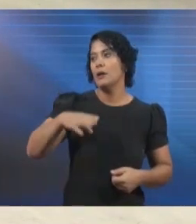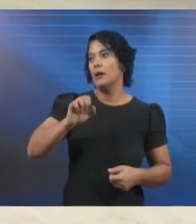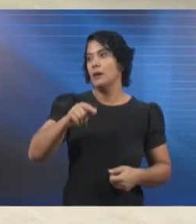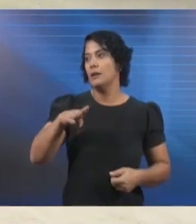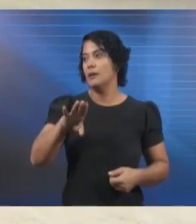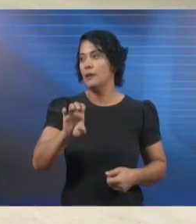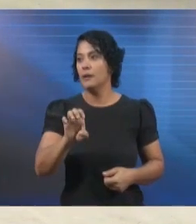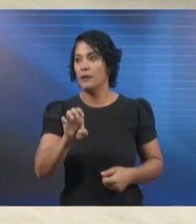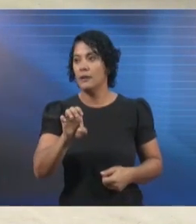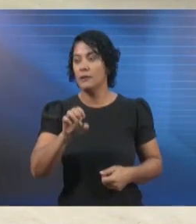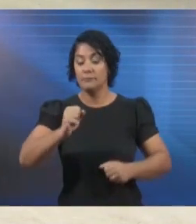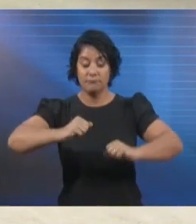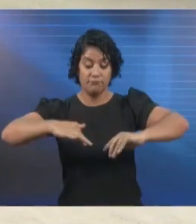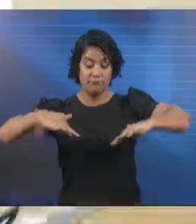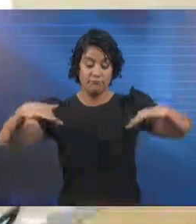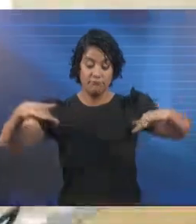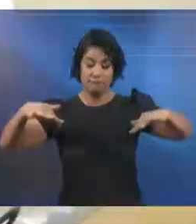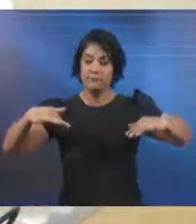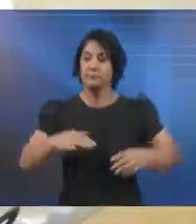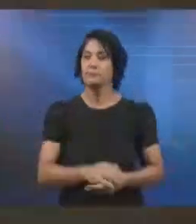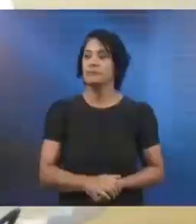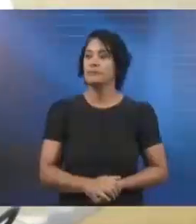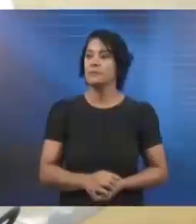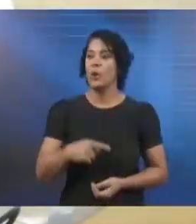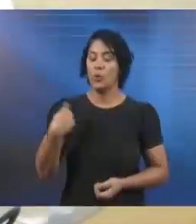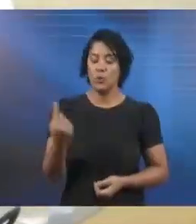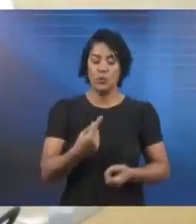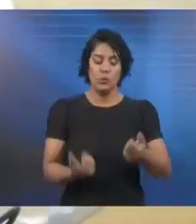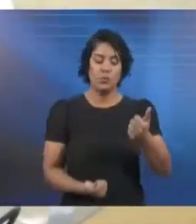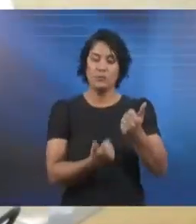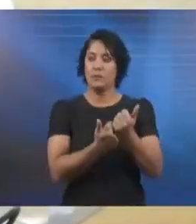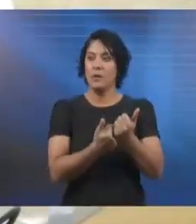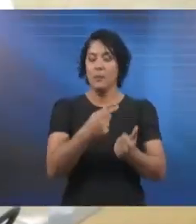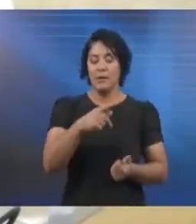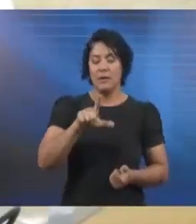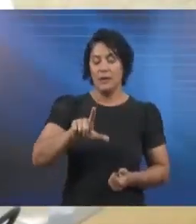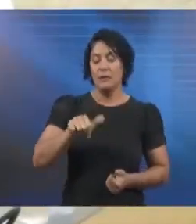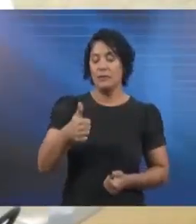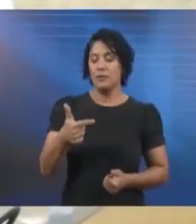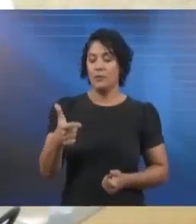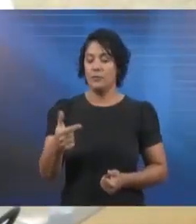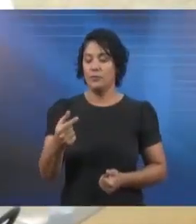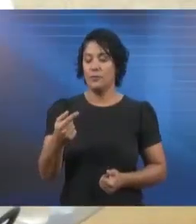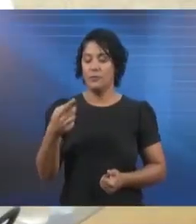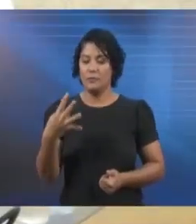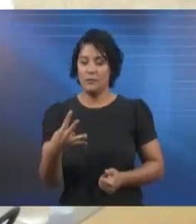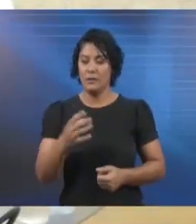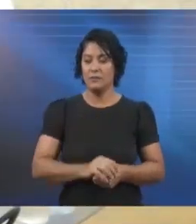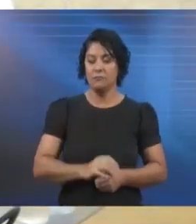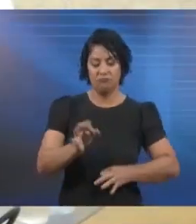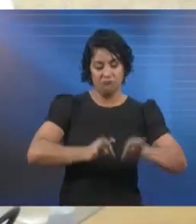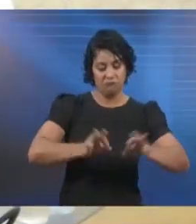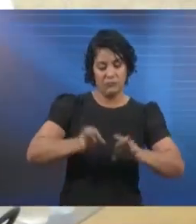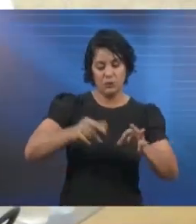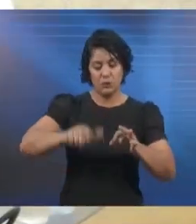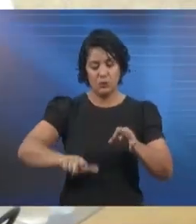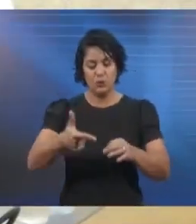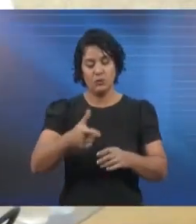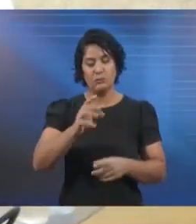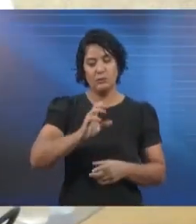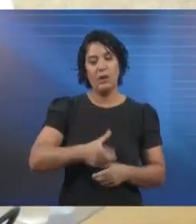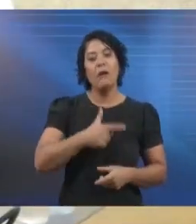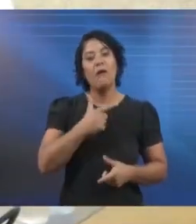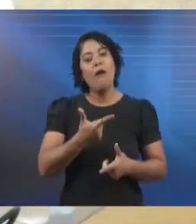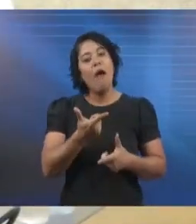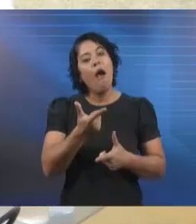se encontra nas Galerias e o nosso apoio aqui ao pl12 2024 que dispõe sobre a reestruturação da carreira dos militares